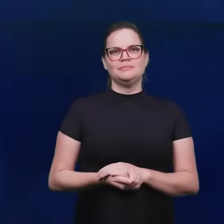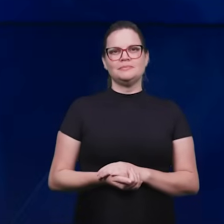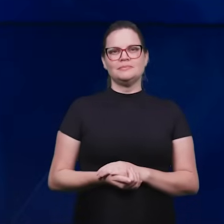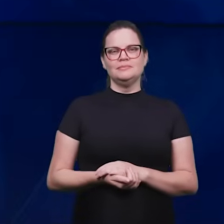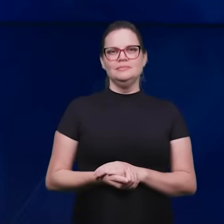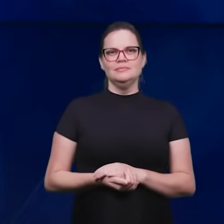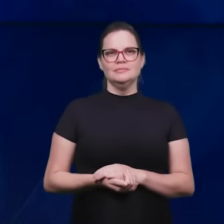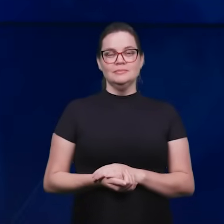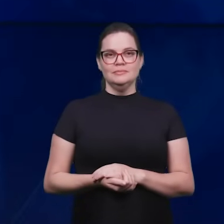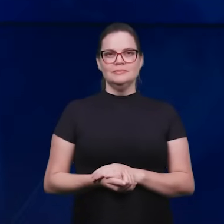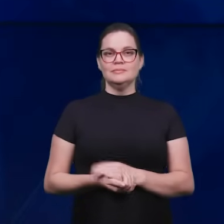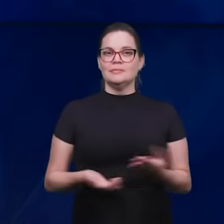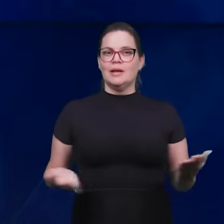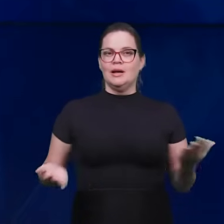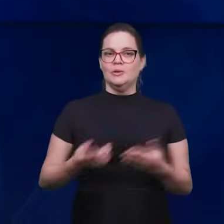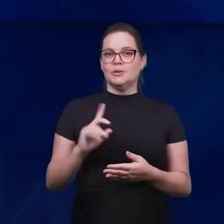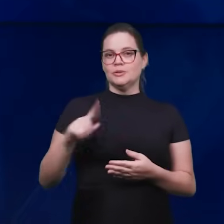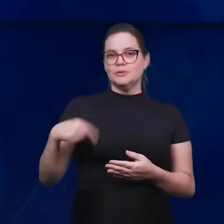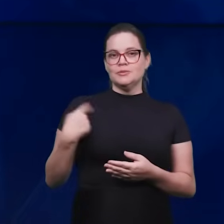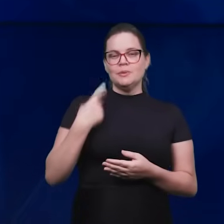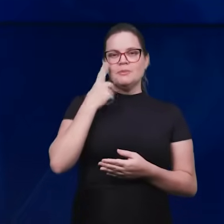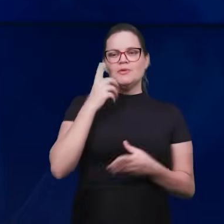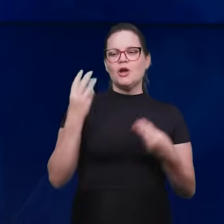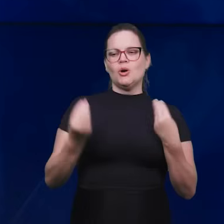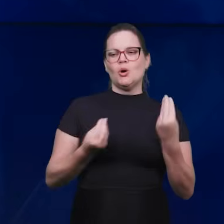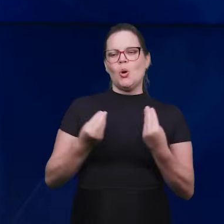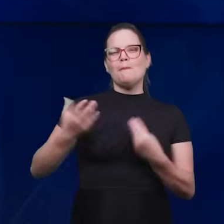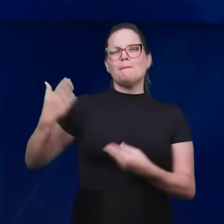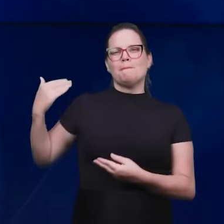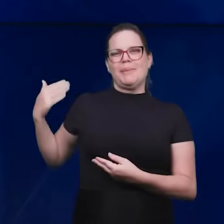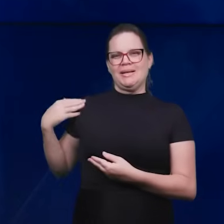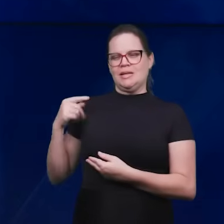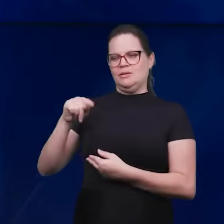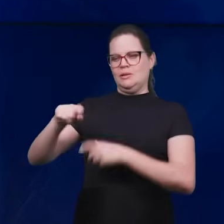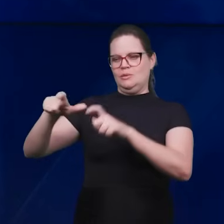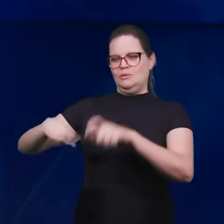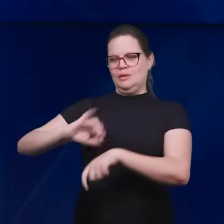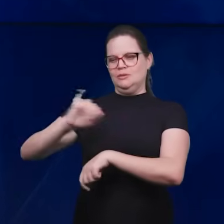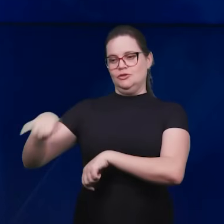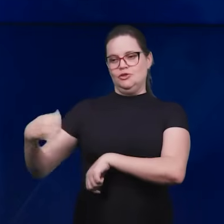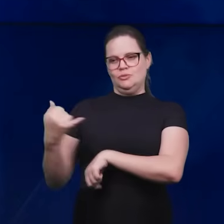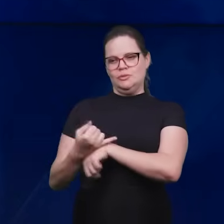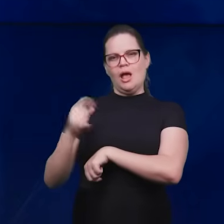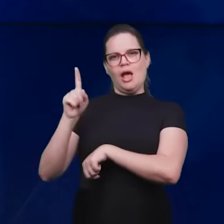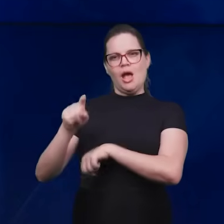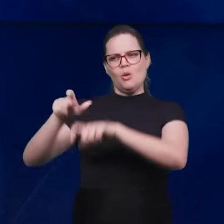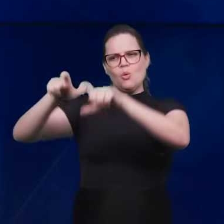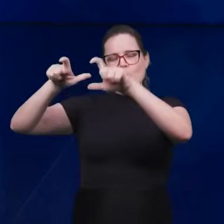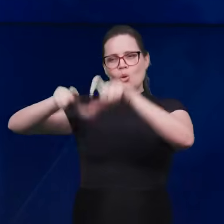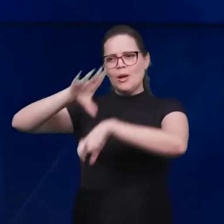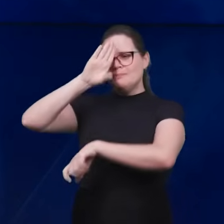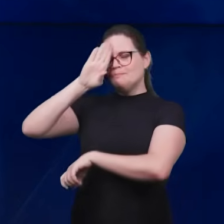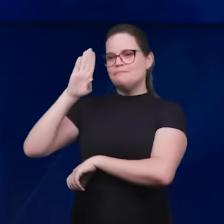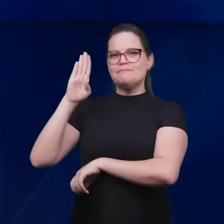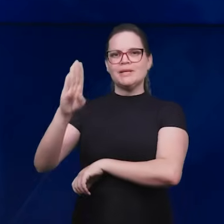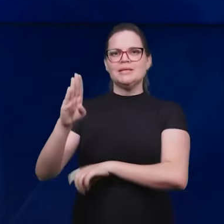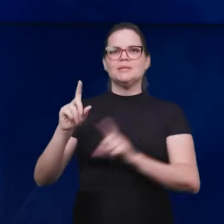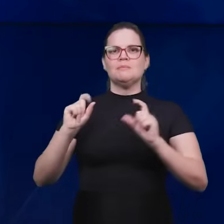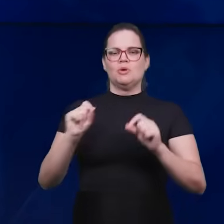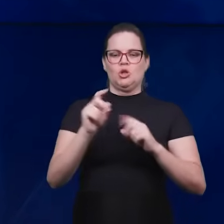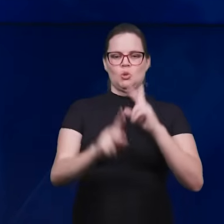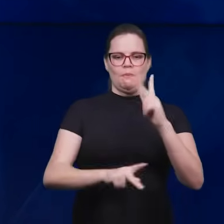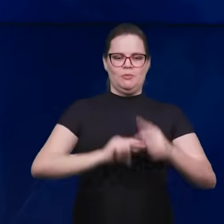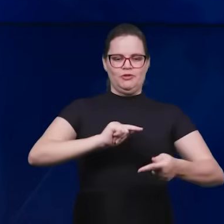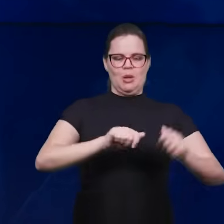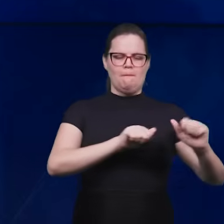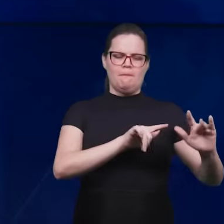templo. Amém. Agora veremos como Jerusalém passou a ser o centro da adoração do povo de